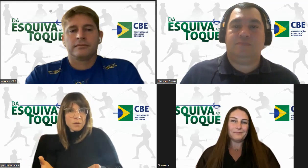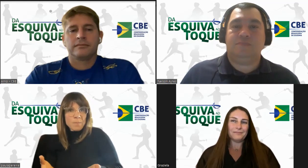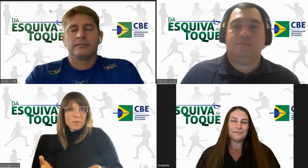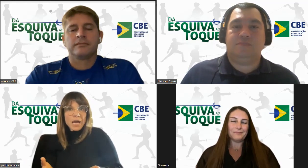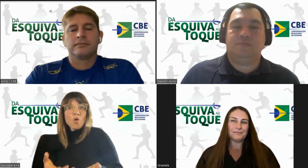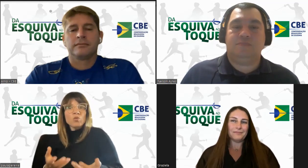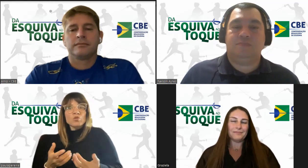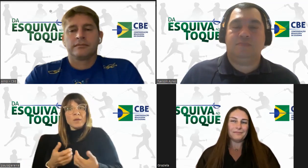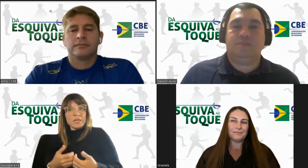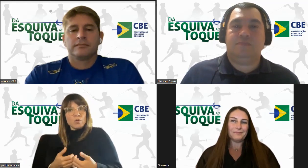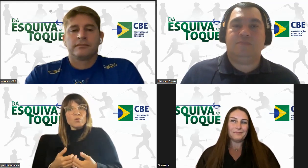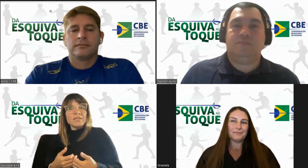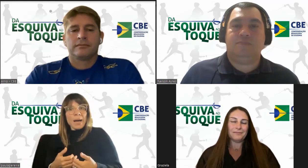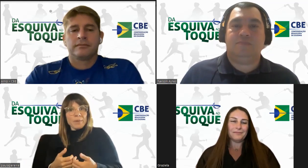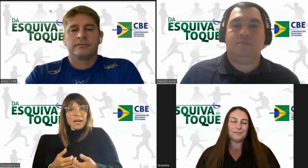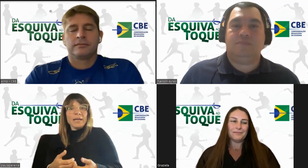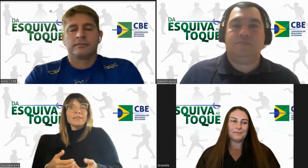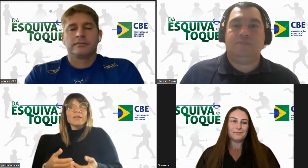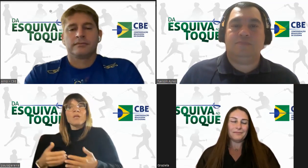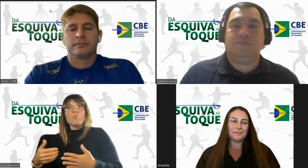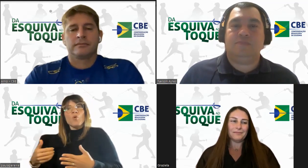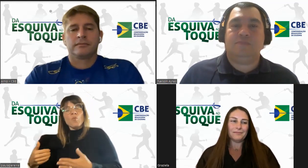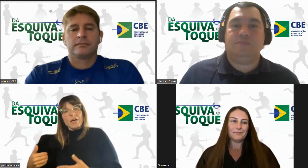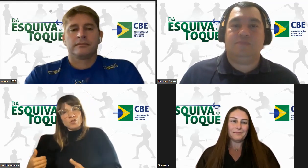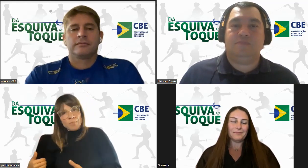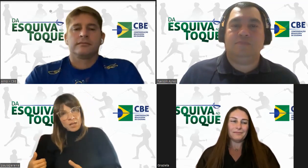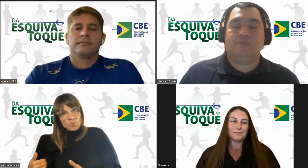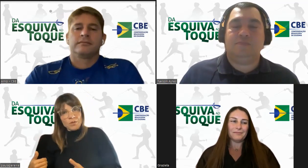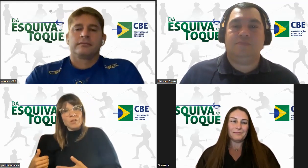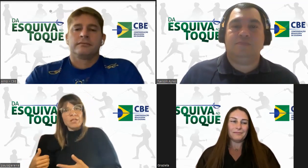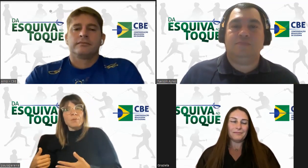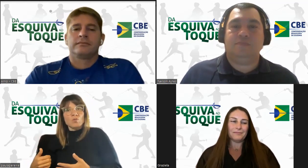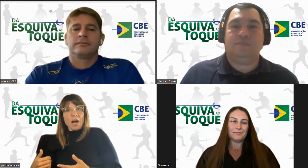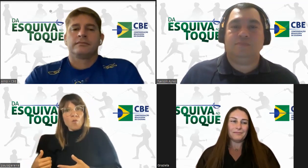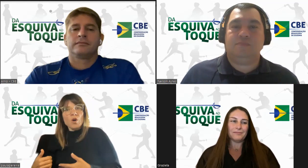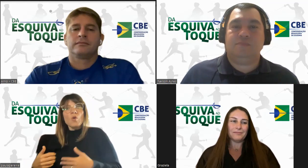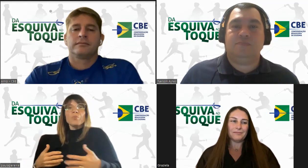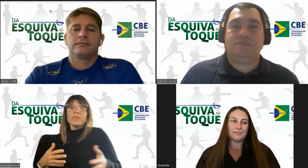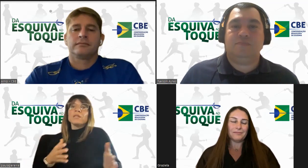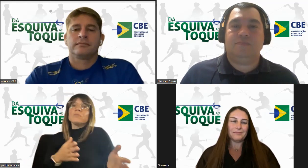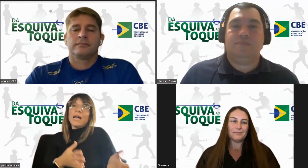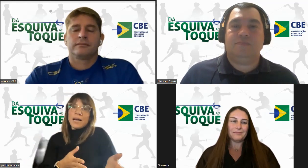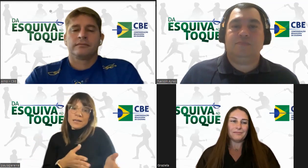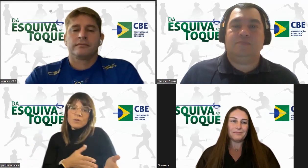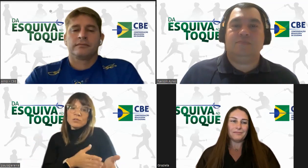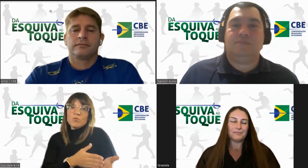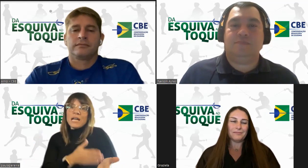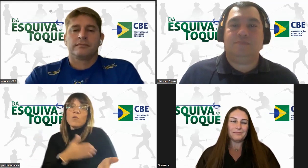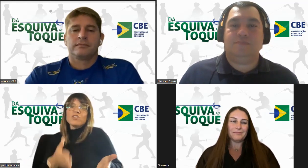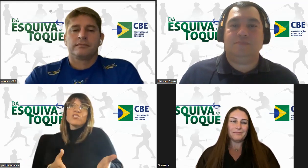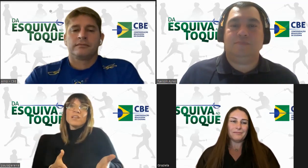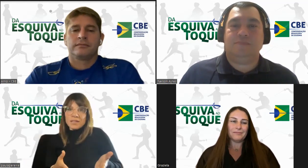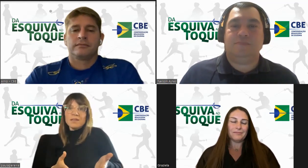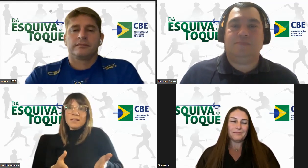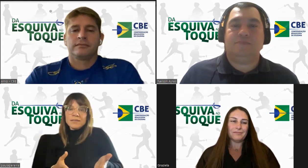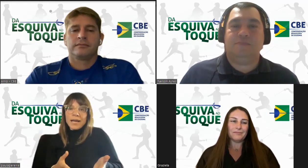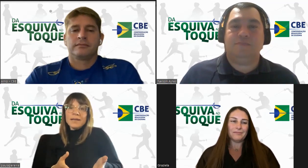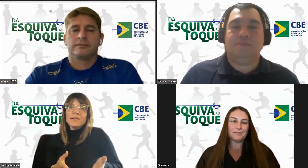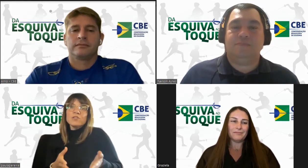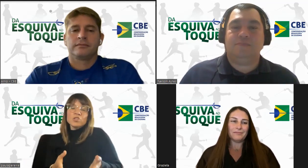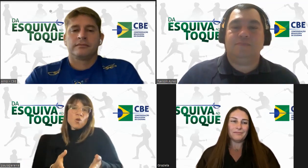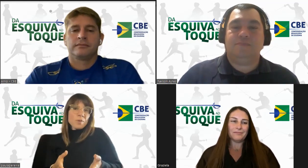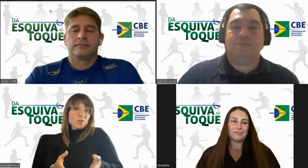competitivo né outros períodos dá para então dá um pouco mais de espaço para a vida pessoal porque não tá não está com uma agenda